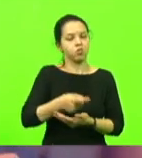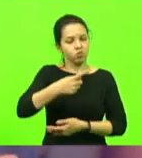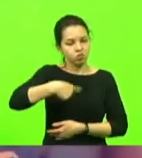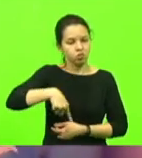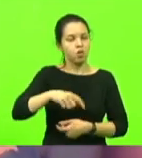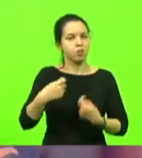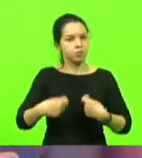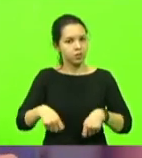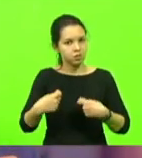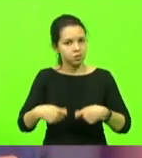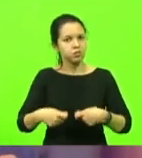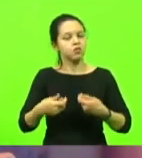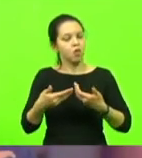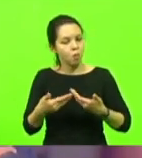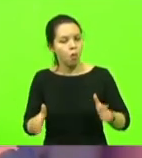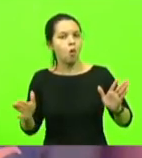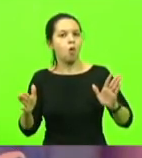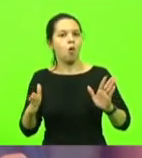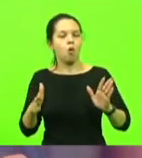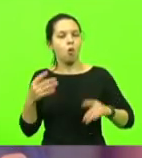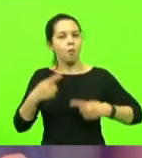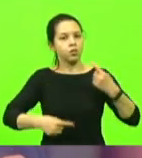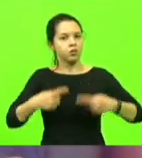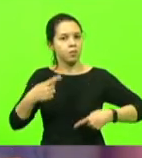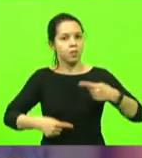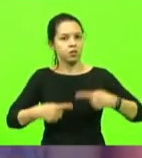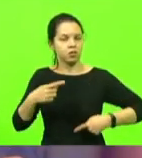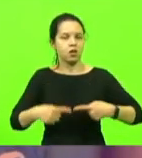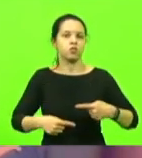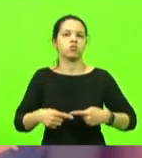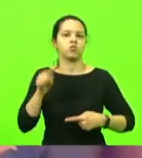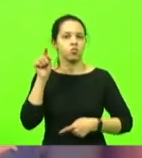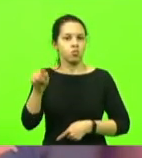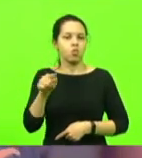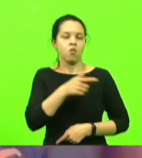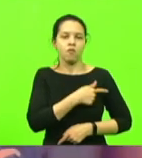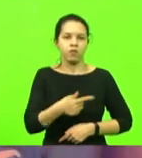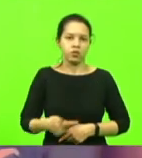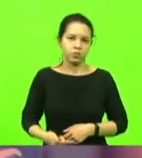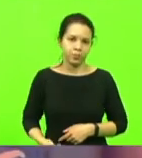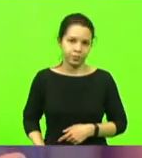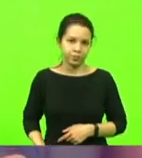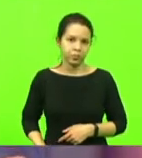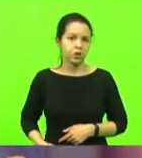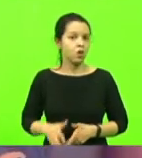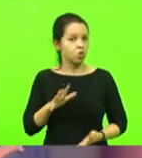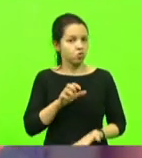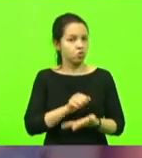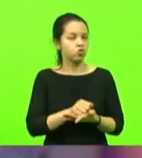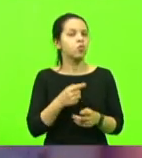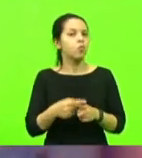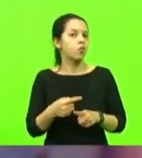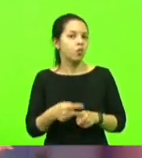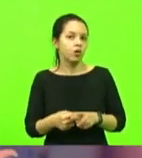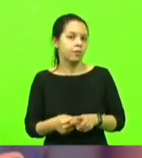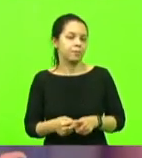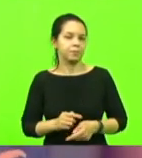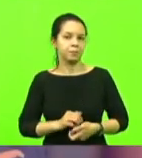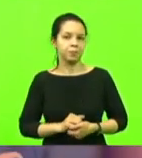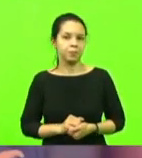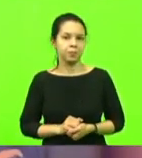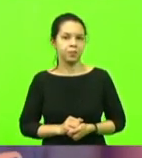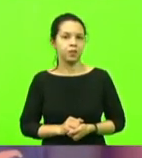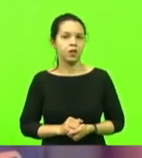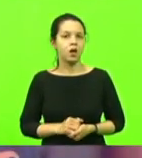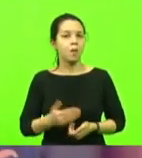abrir o debate e pautar o governo. E eu faço esse registro porque no começo da discussão, ainda